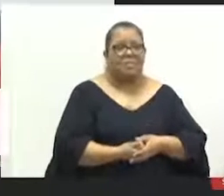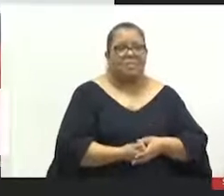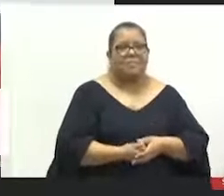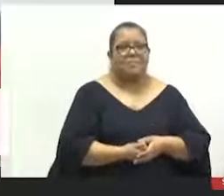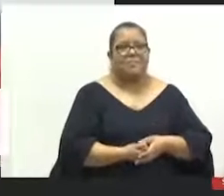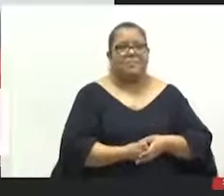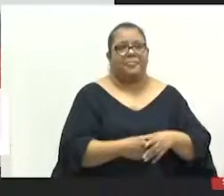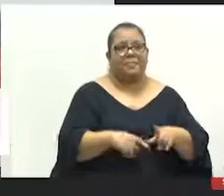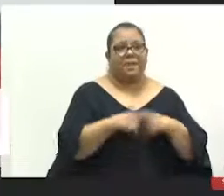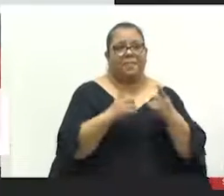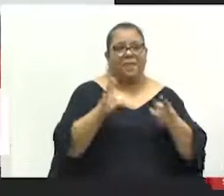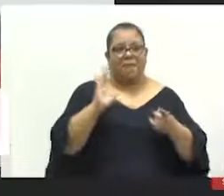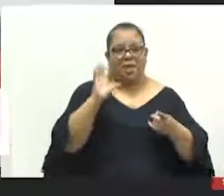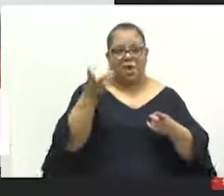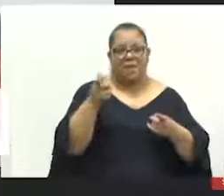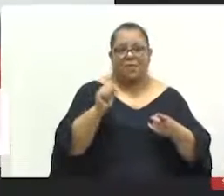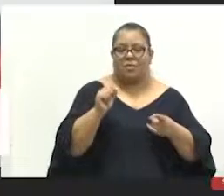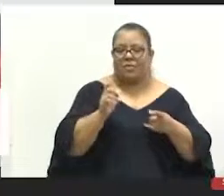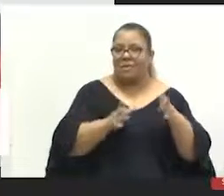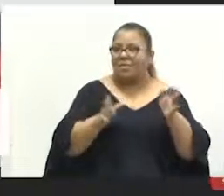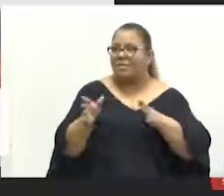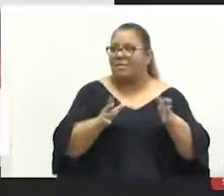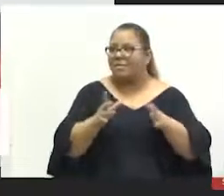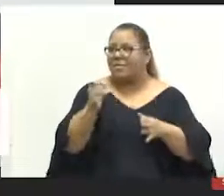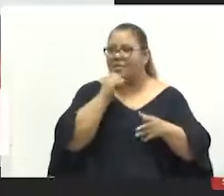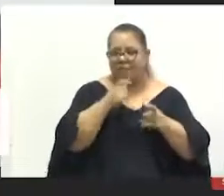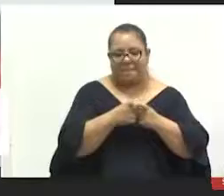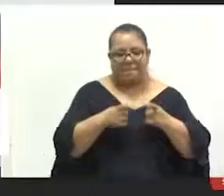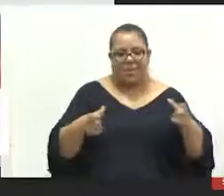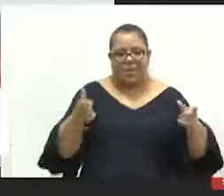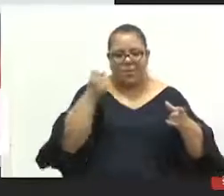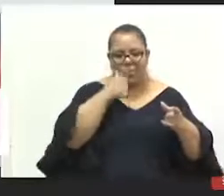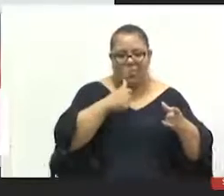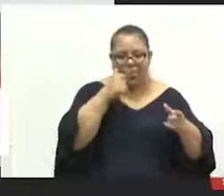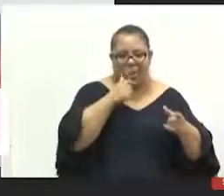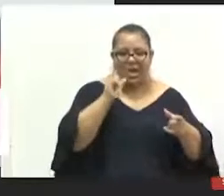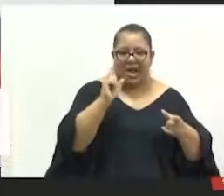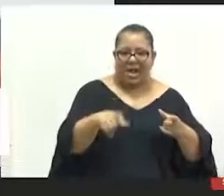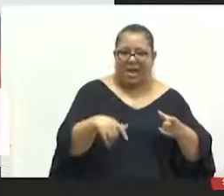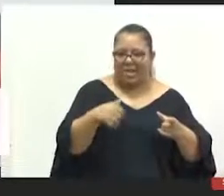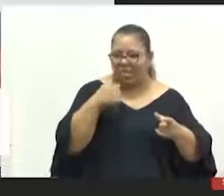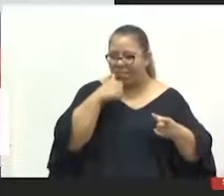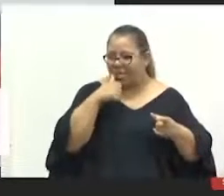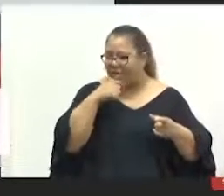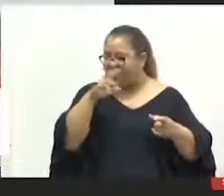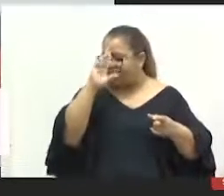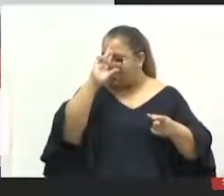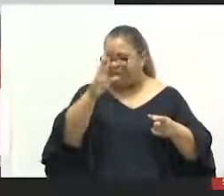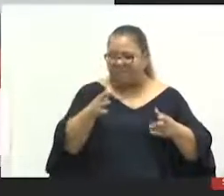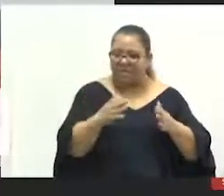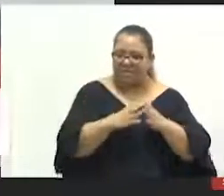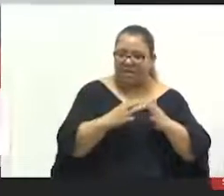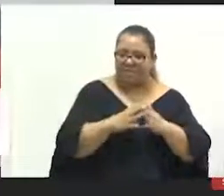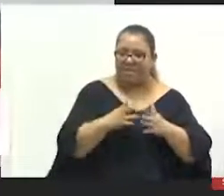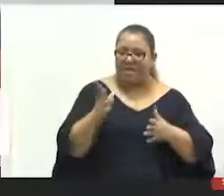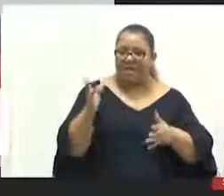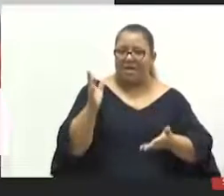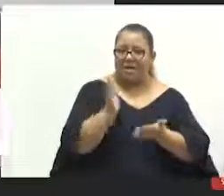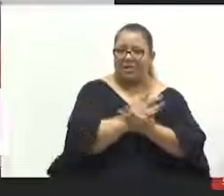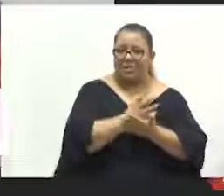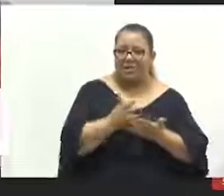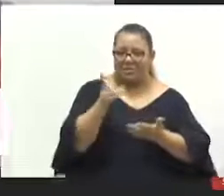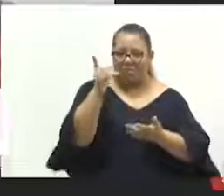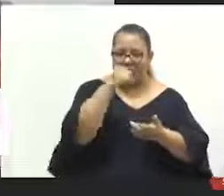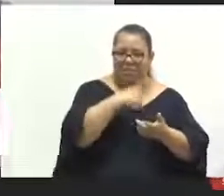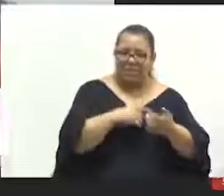o que acontece é a questão do acesso. Hoje, a maioria das mulheres são donas de casa e tem dificuldade, às vezes, de procurar